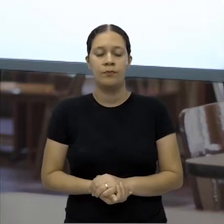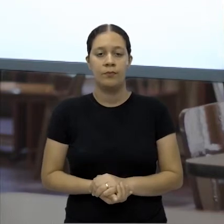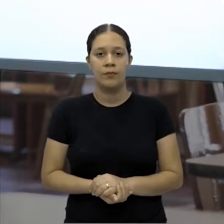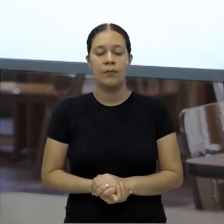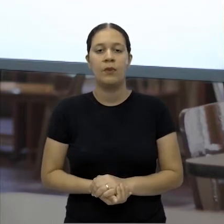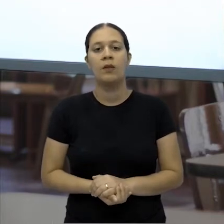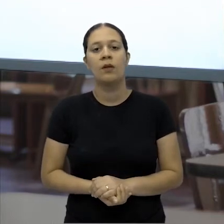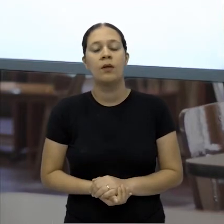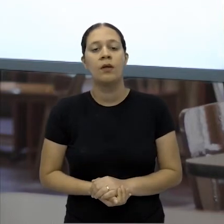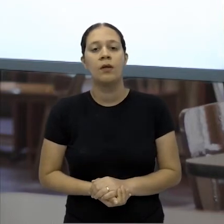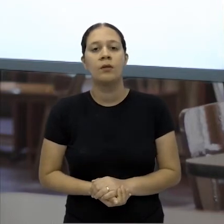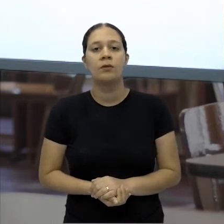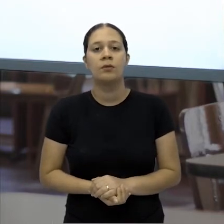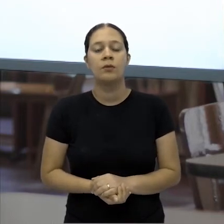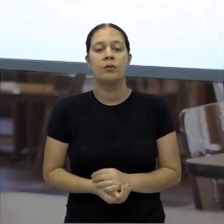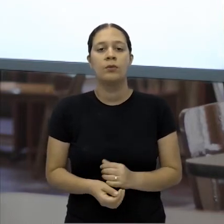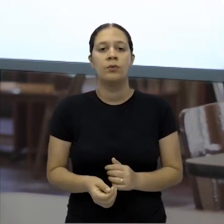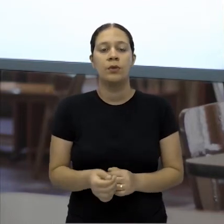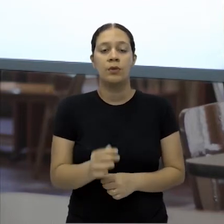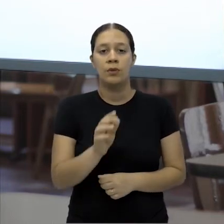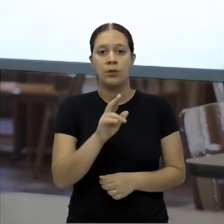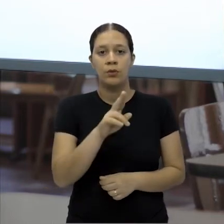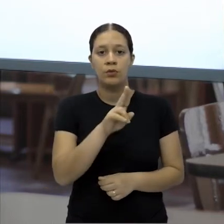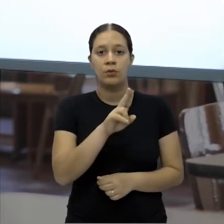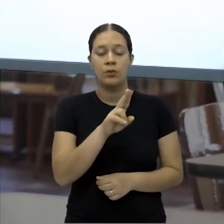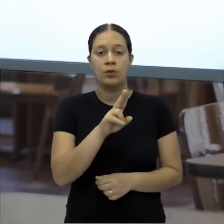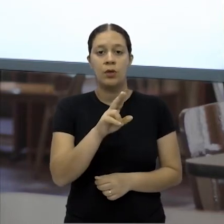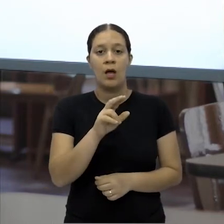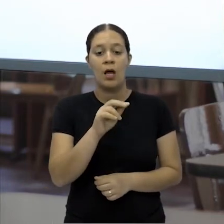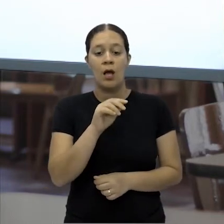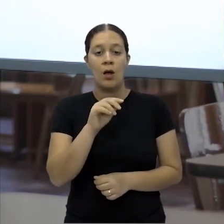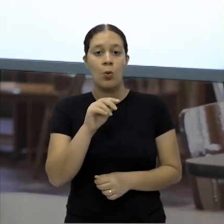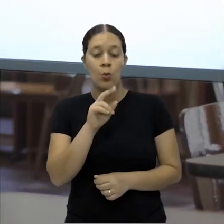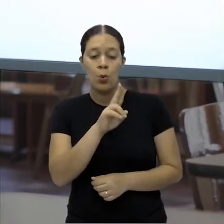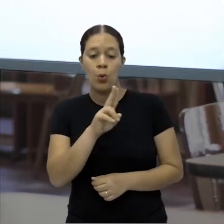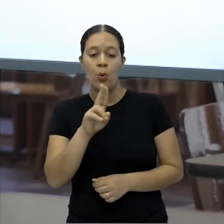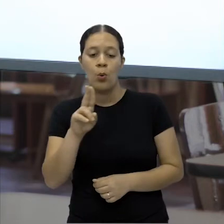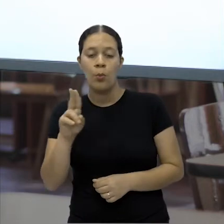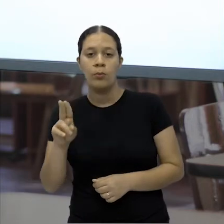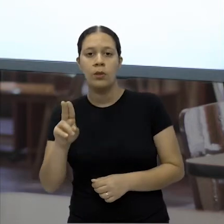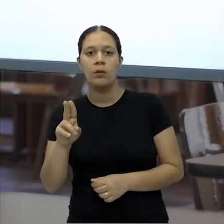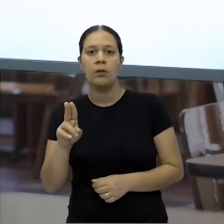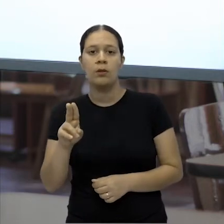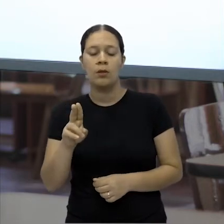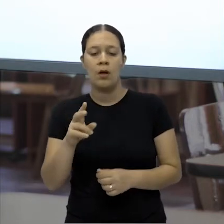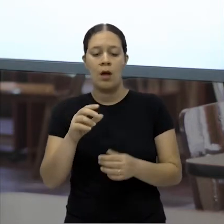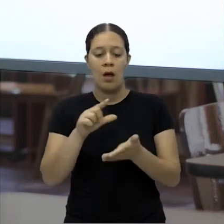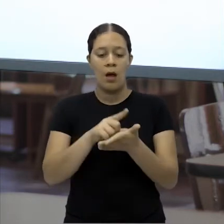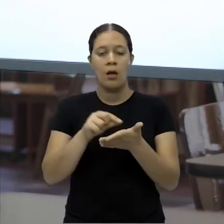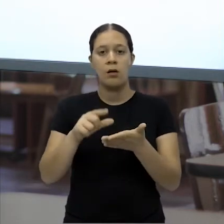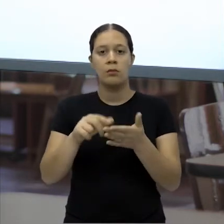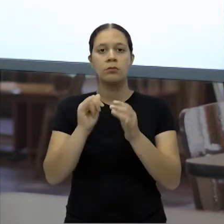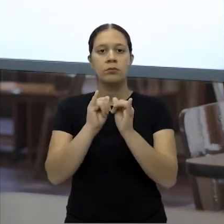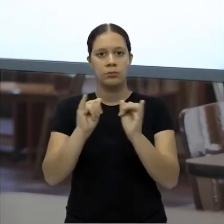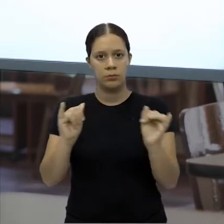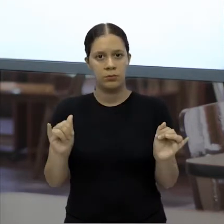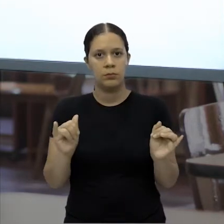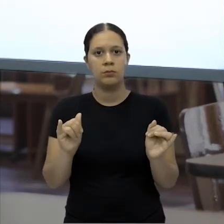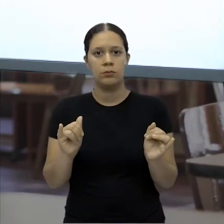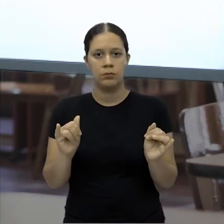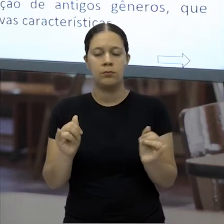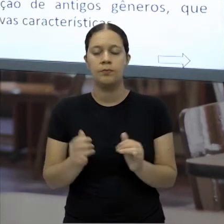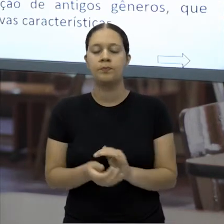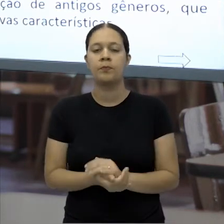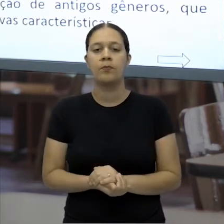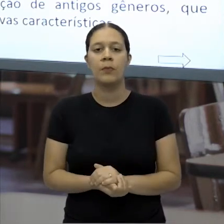A nomeação. Nomeação é um termo científico. Aqui, quando a gente volta para